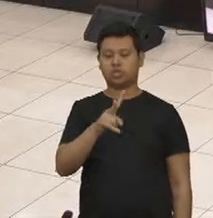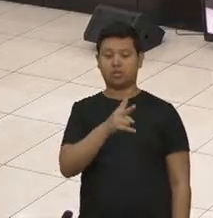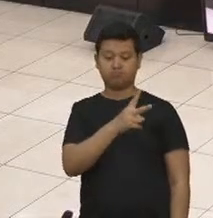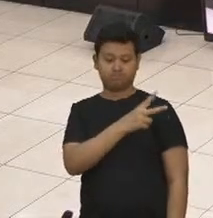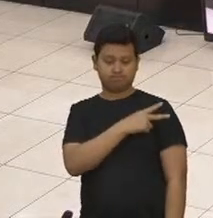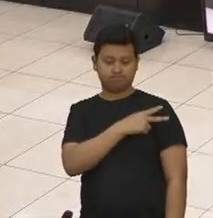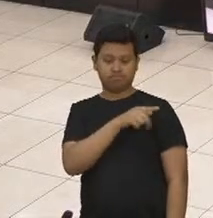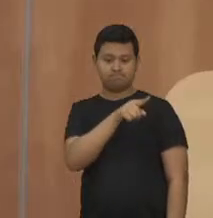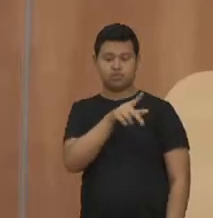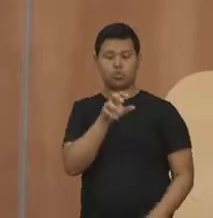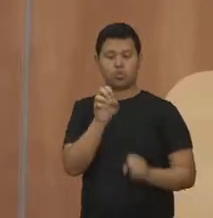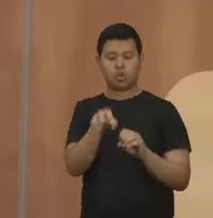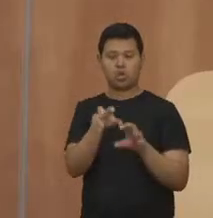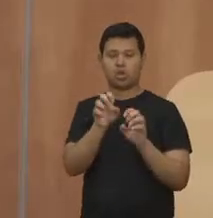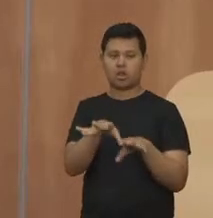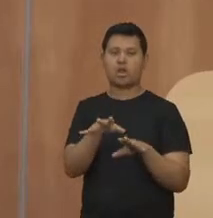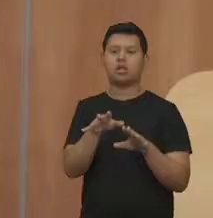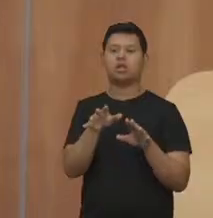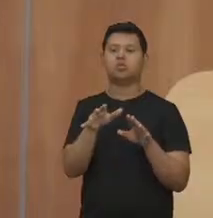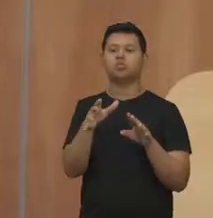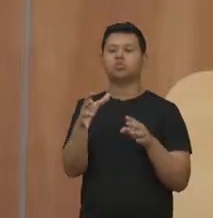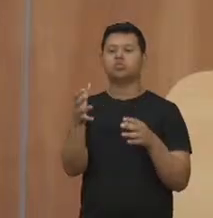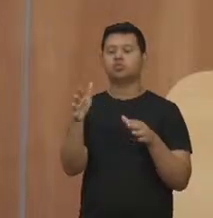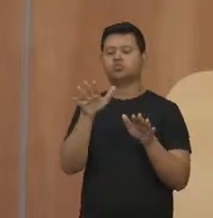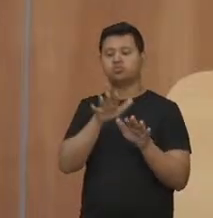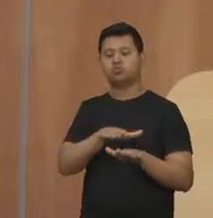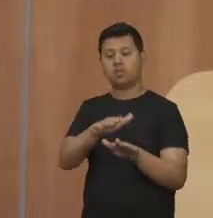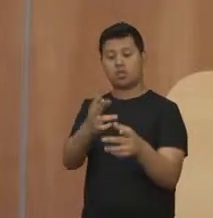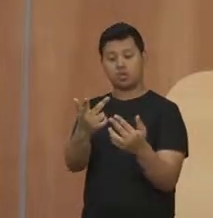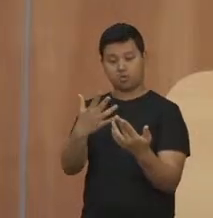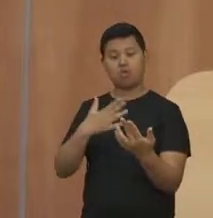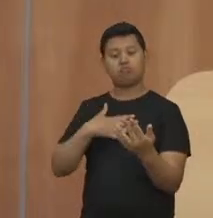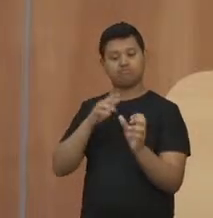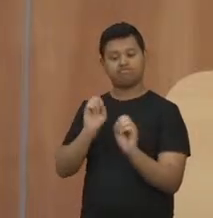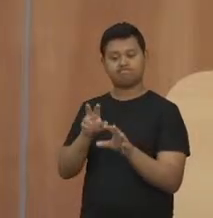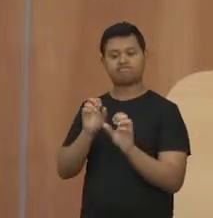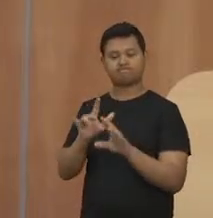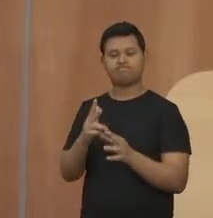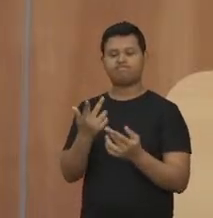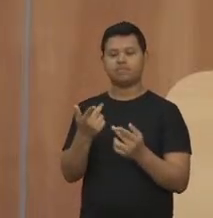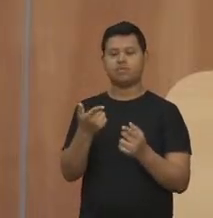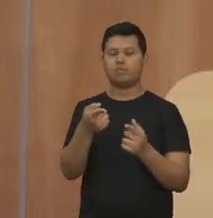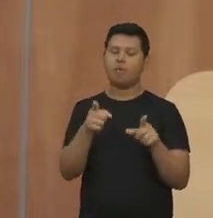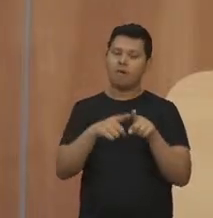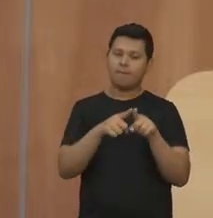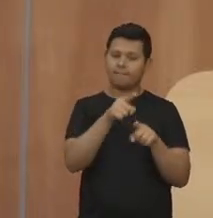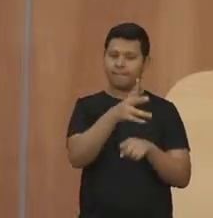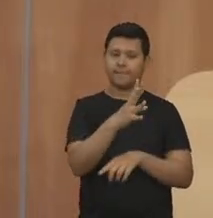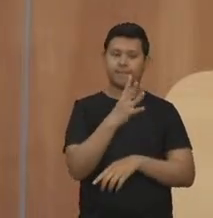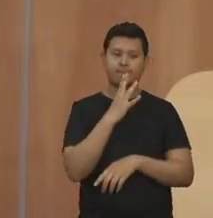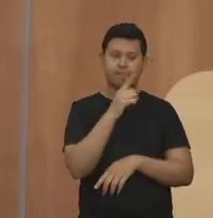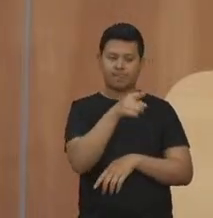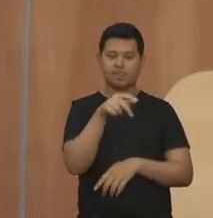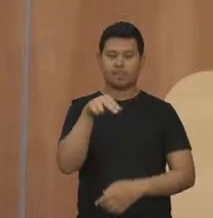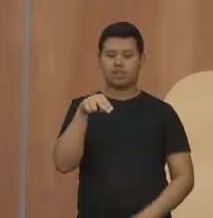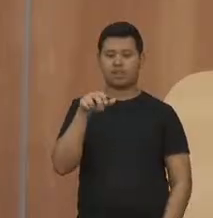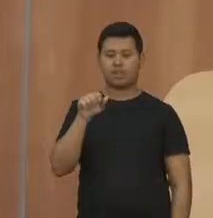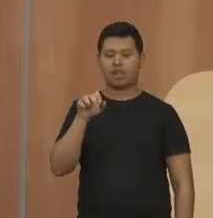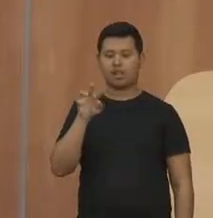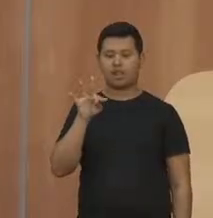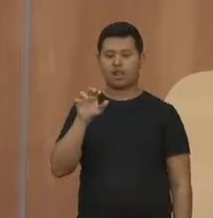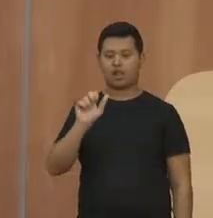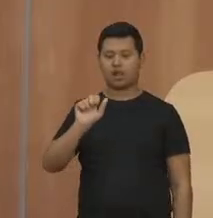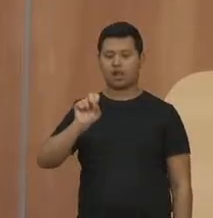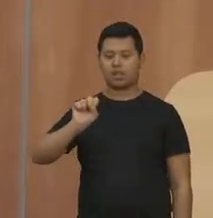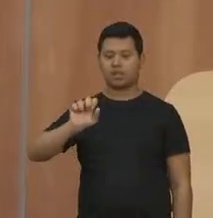educação de trânsito e também são agentes de trânsito, assim como eu também. Deixar aqui também registrada a presença da Natasha, que está aqui.